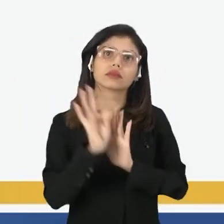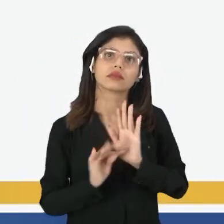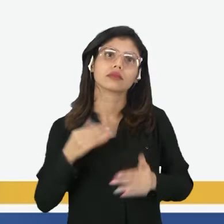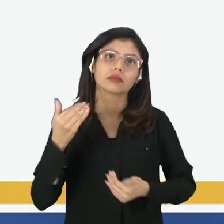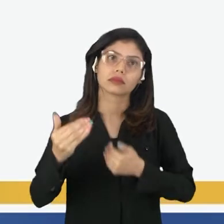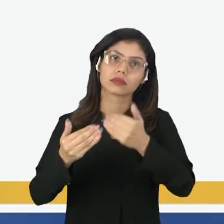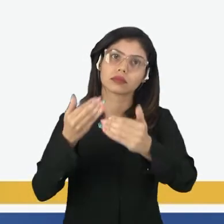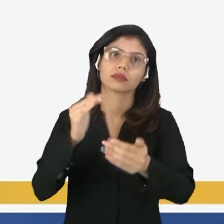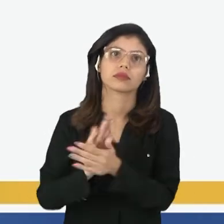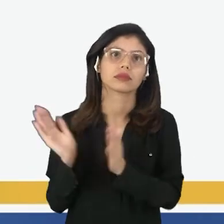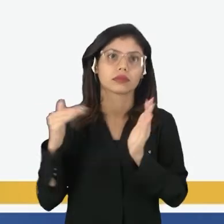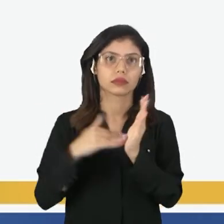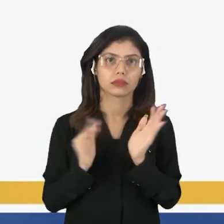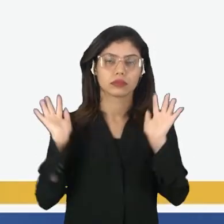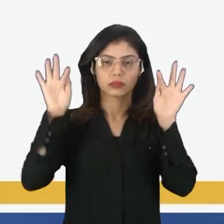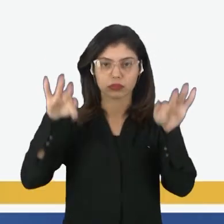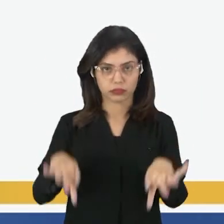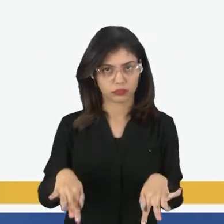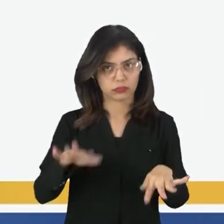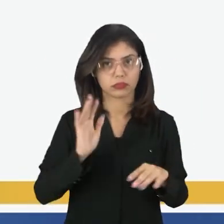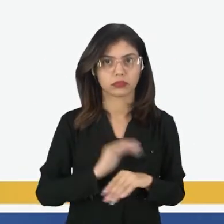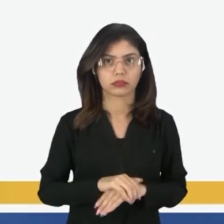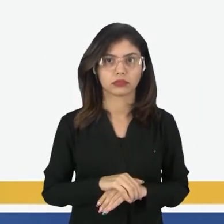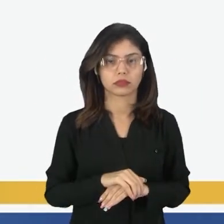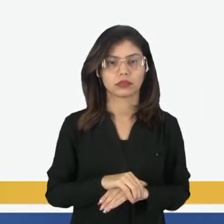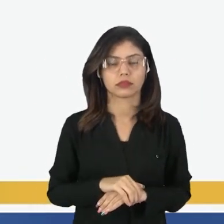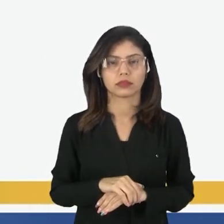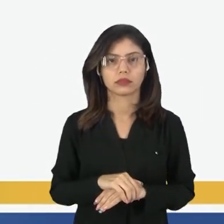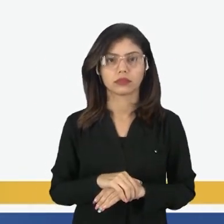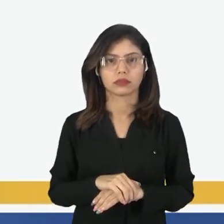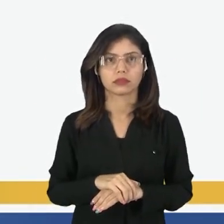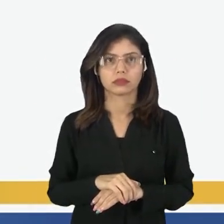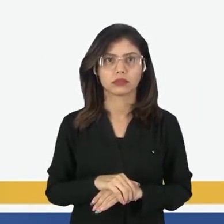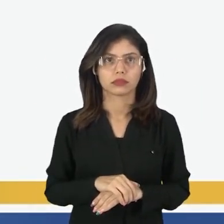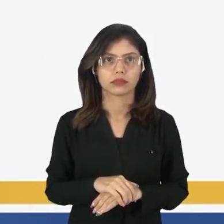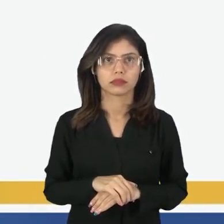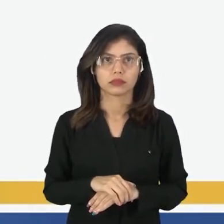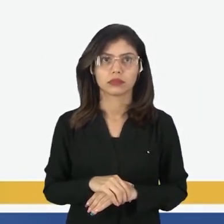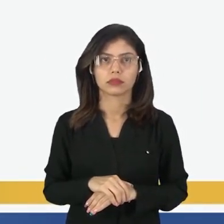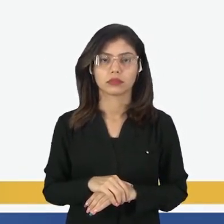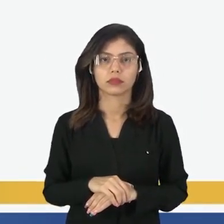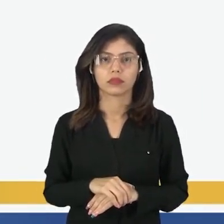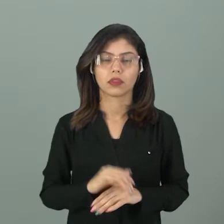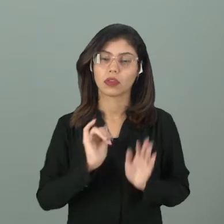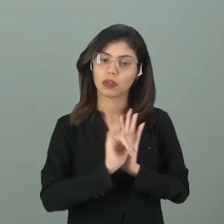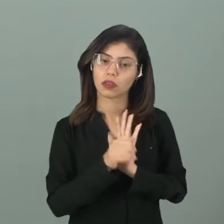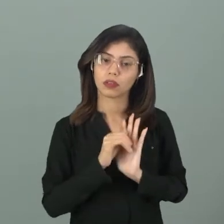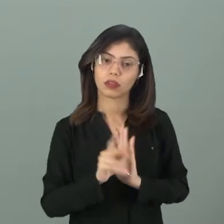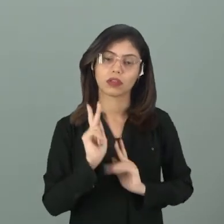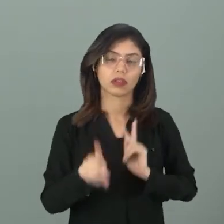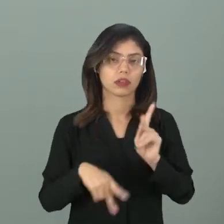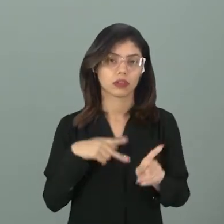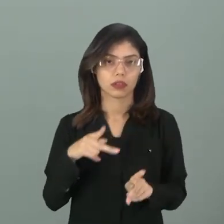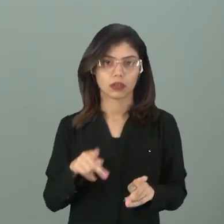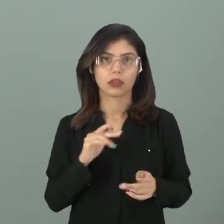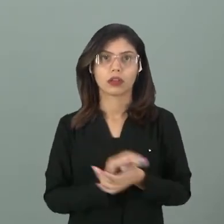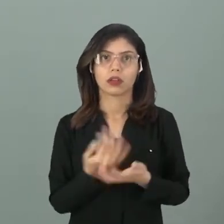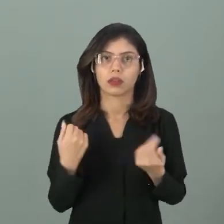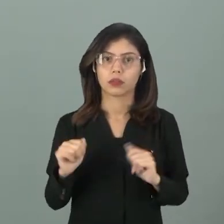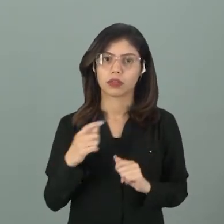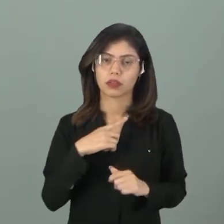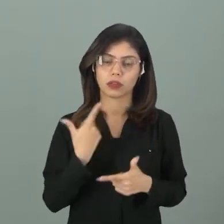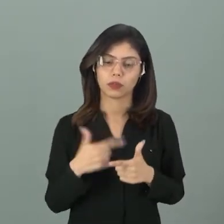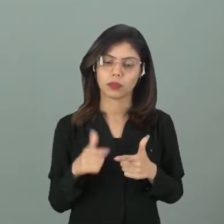texto evoluir até o seu desfecho final. Então, num conto, precisa ter o conflito. O que é isso?